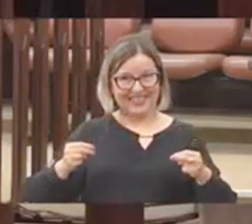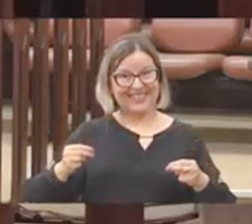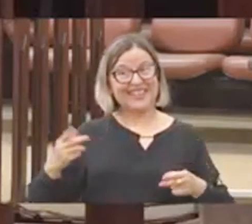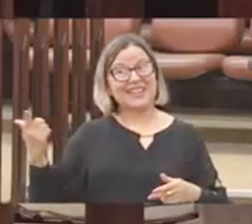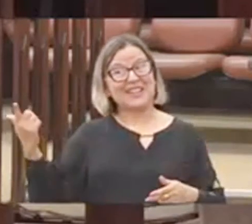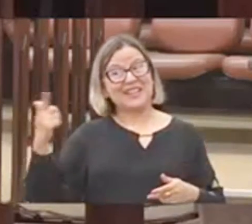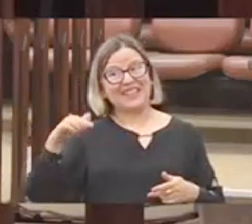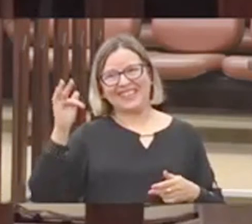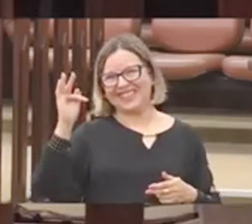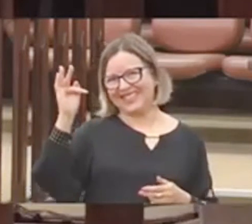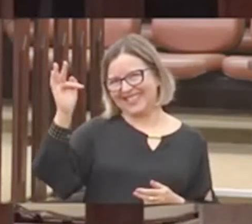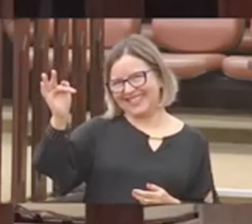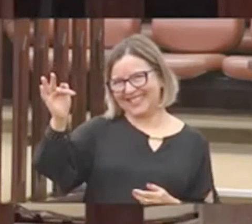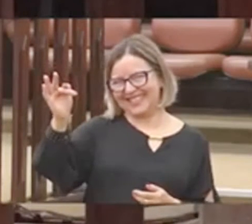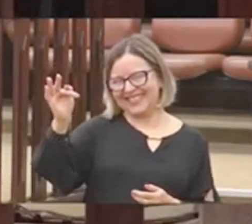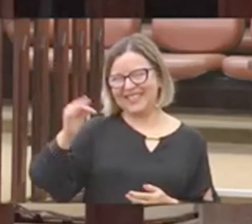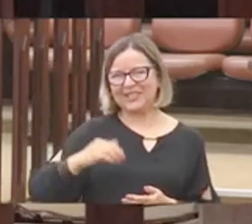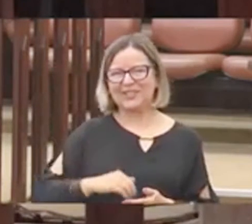versículos seguintes.